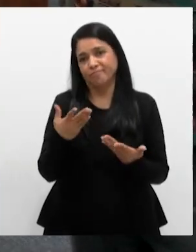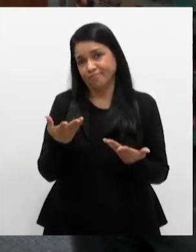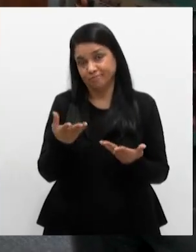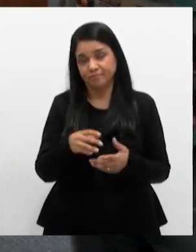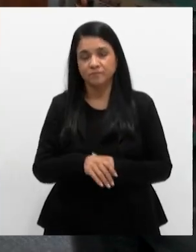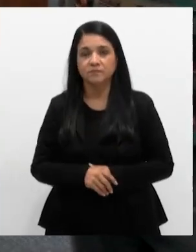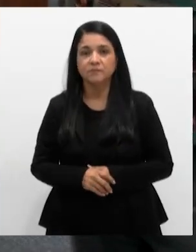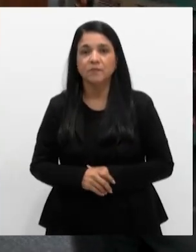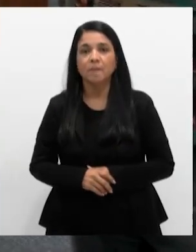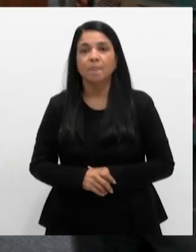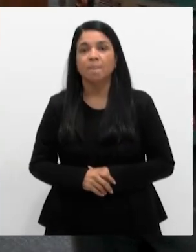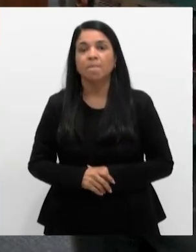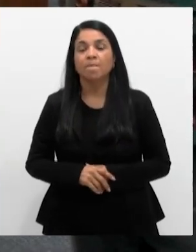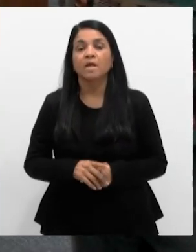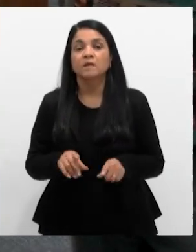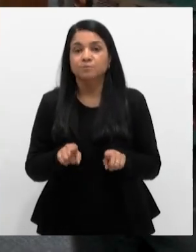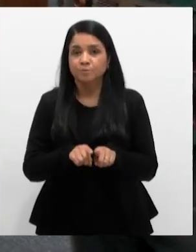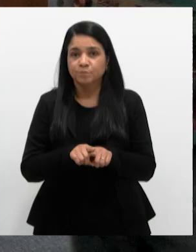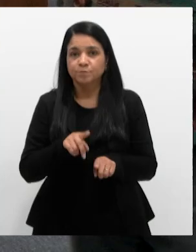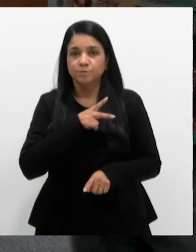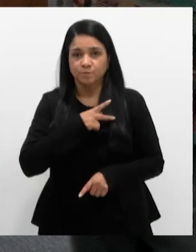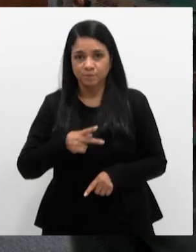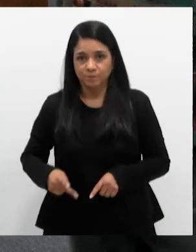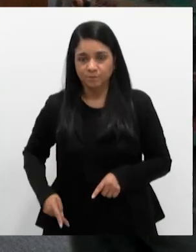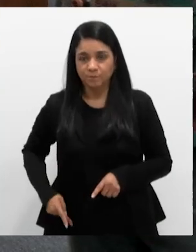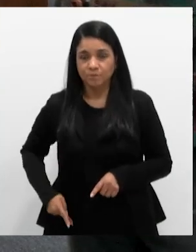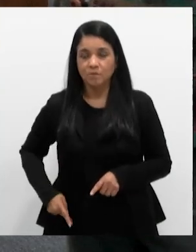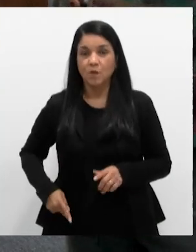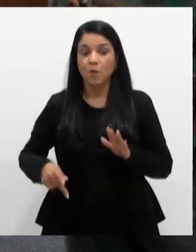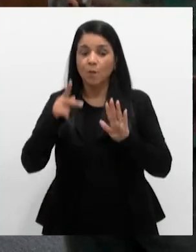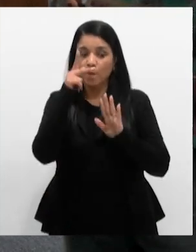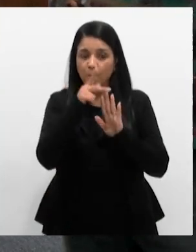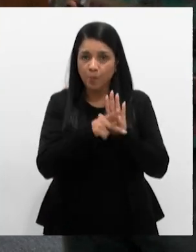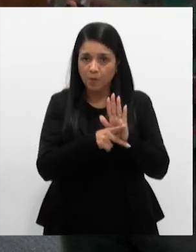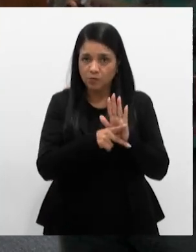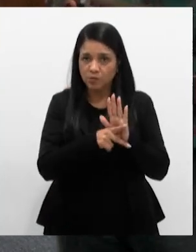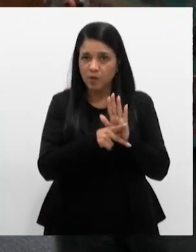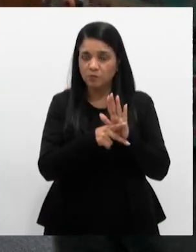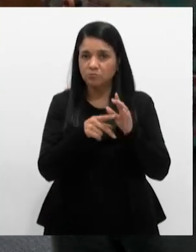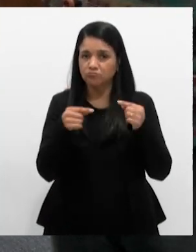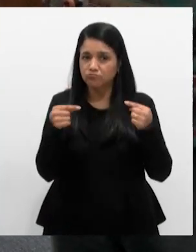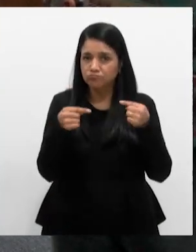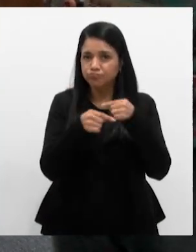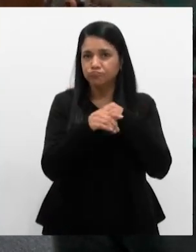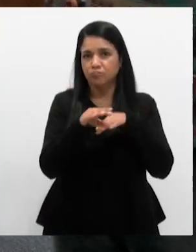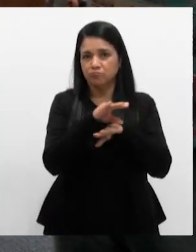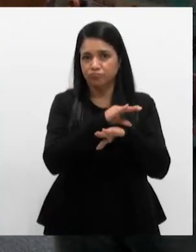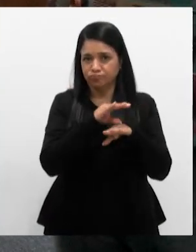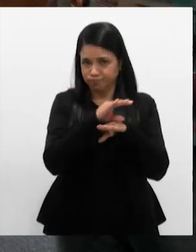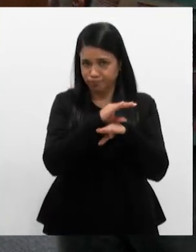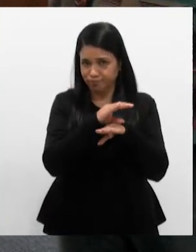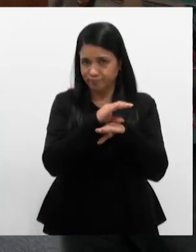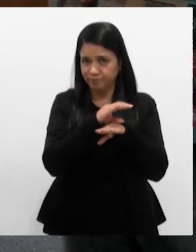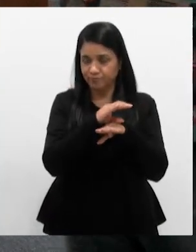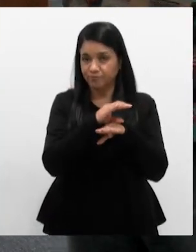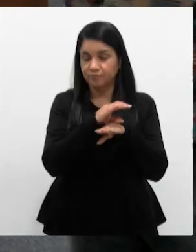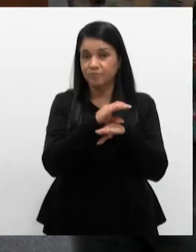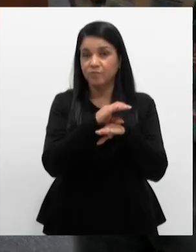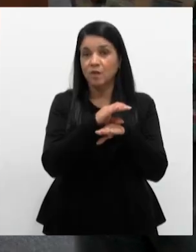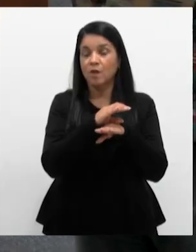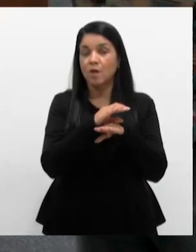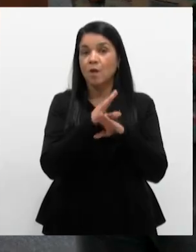do mais, senhor presidente, o próprio projeto, e aí a inconstitucionalidade é mais gritante,